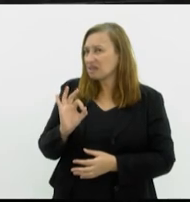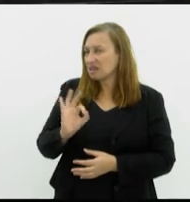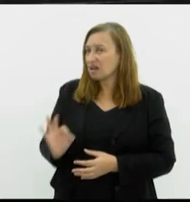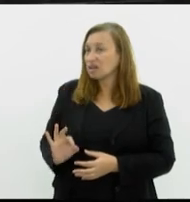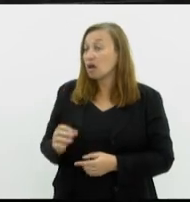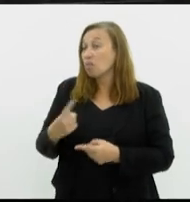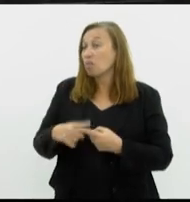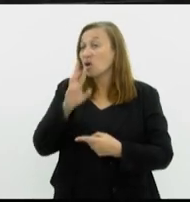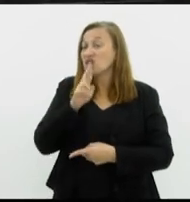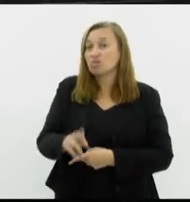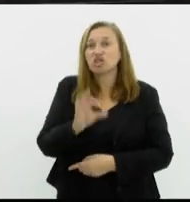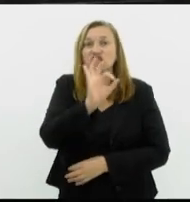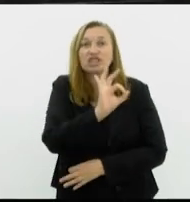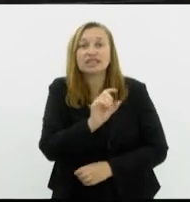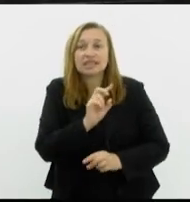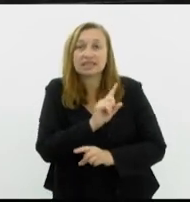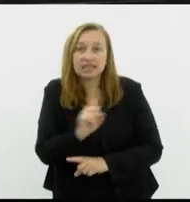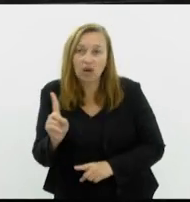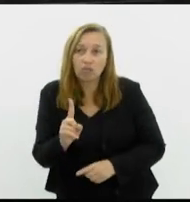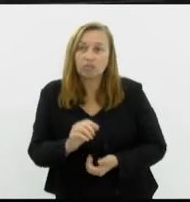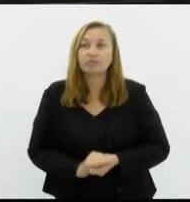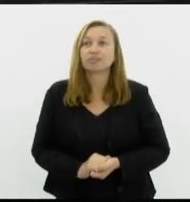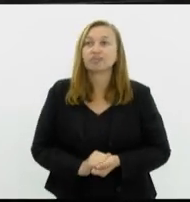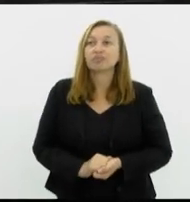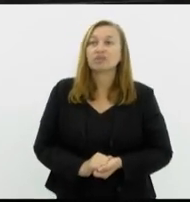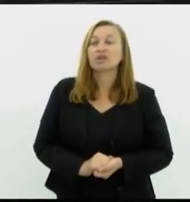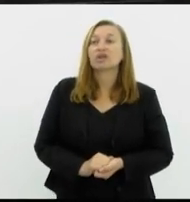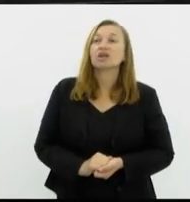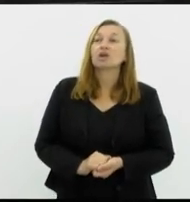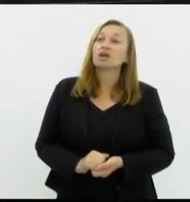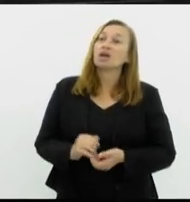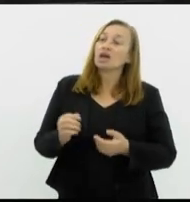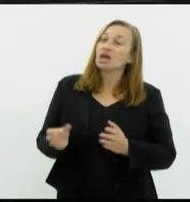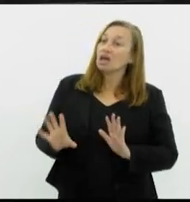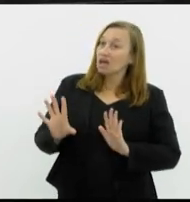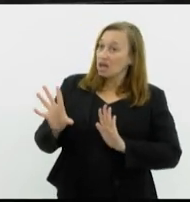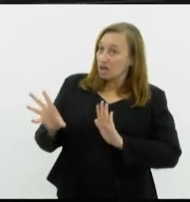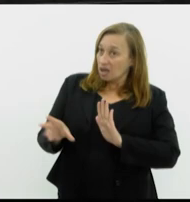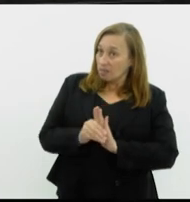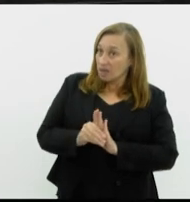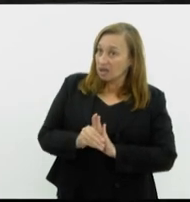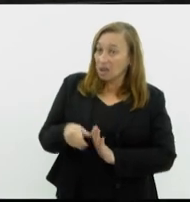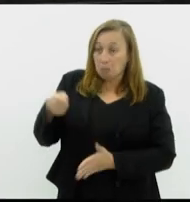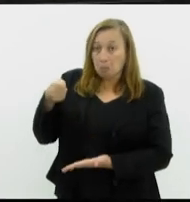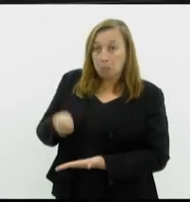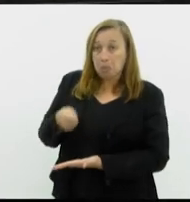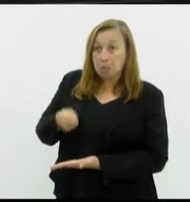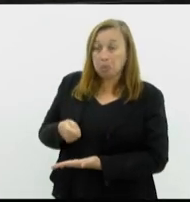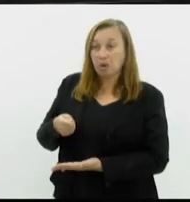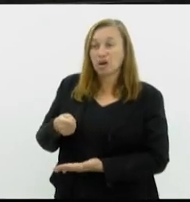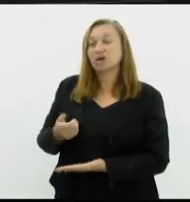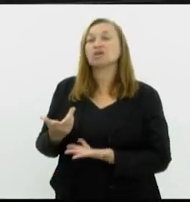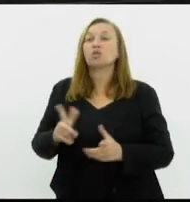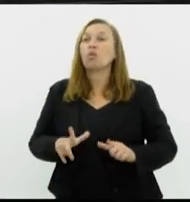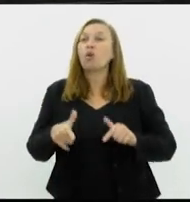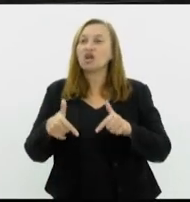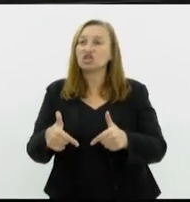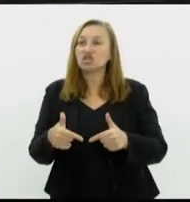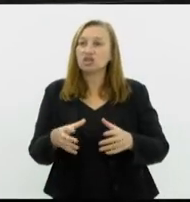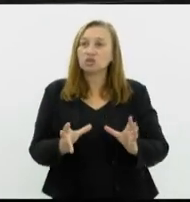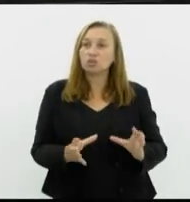seria não. Na medida que tem emenda impositiva, o tratamento que tem que ter a